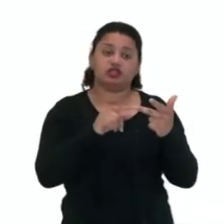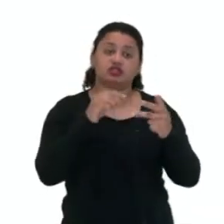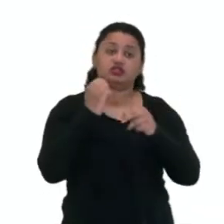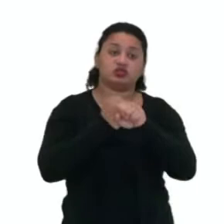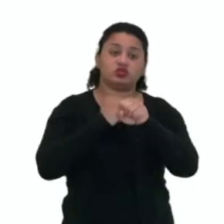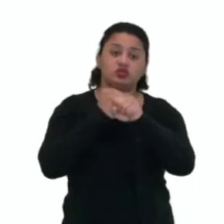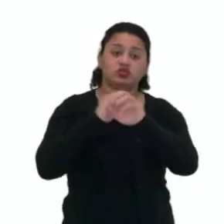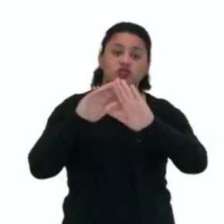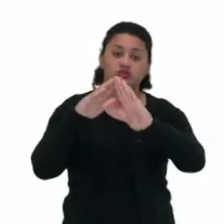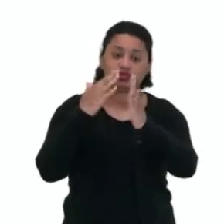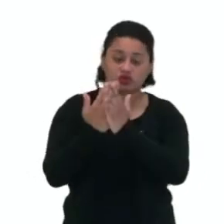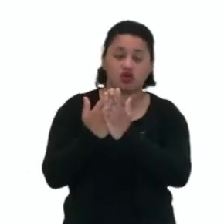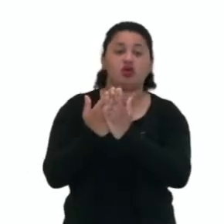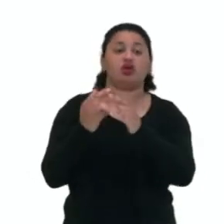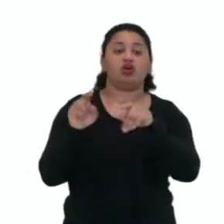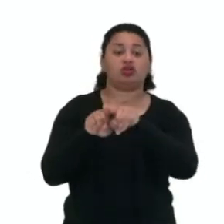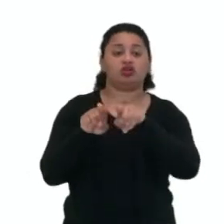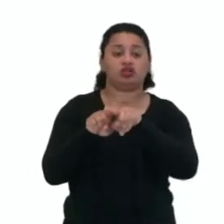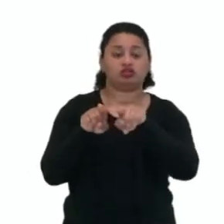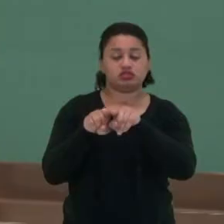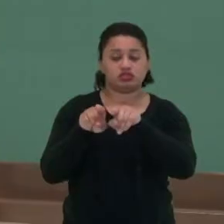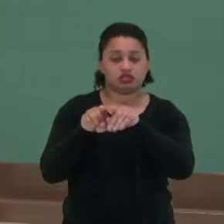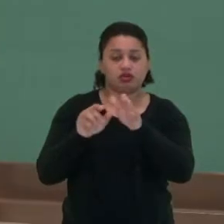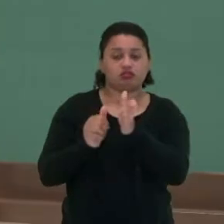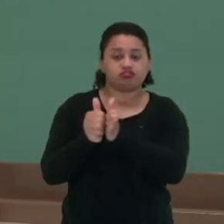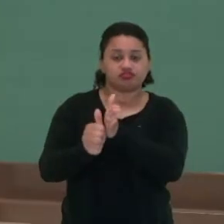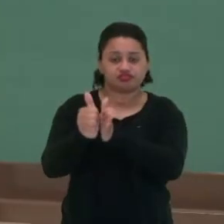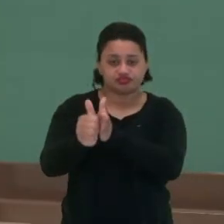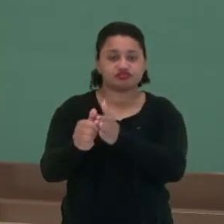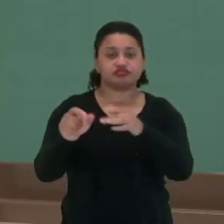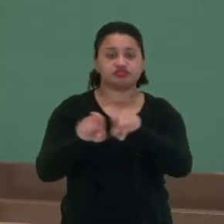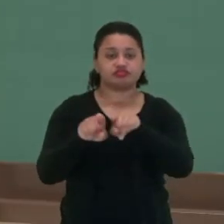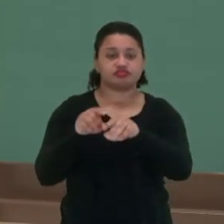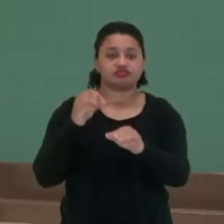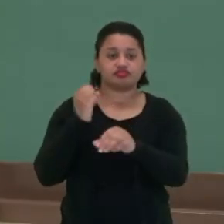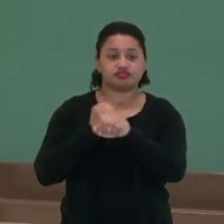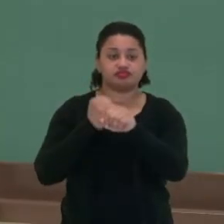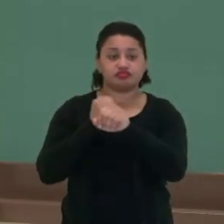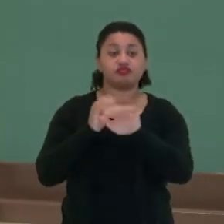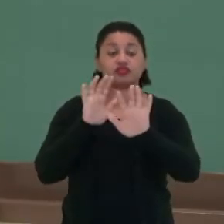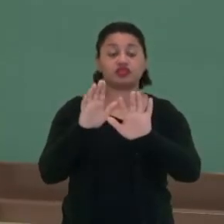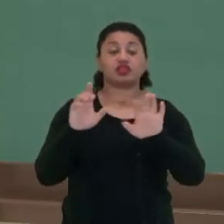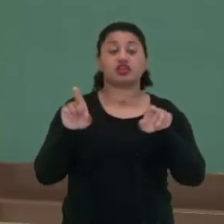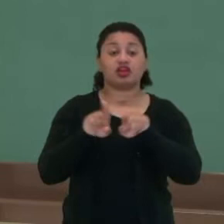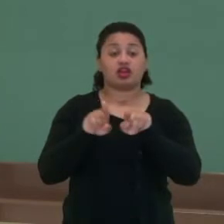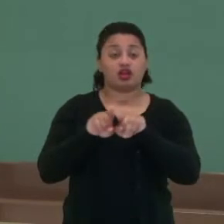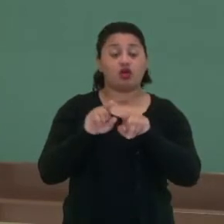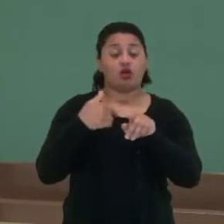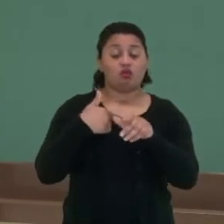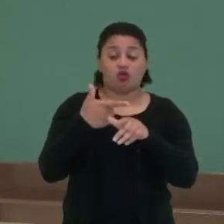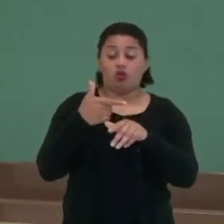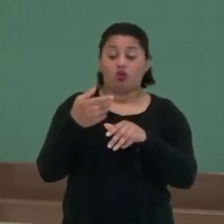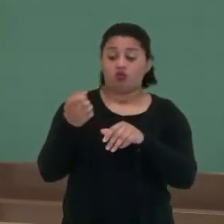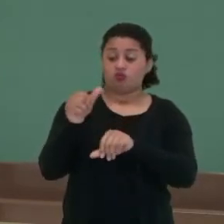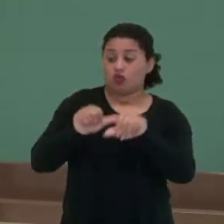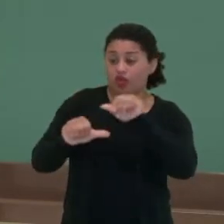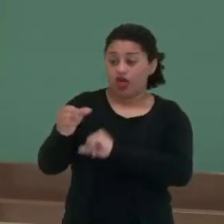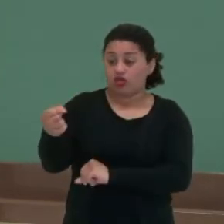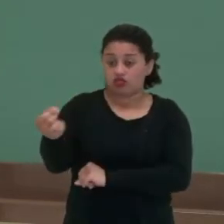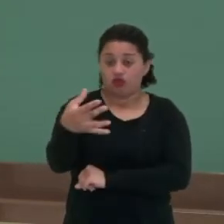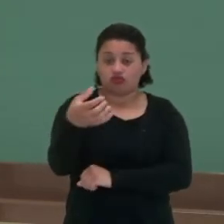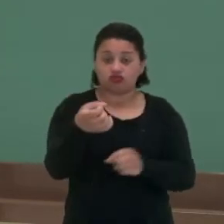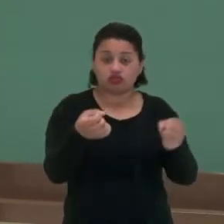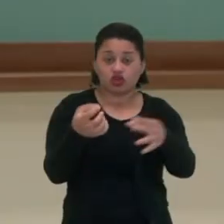uma ferrovia. E o que aconteceu? A gente percebe que houve momentos em que houve essa modernização. Quando